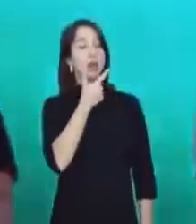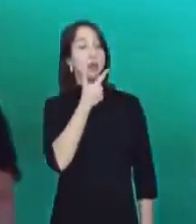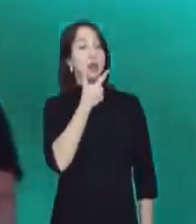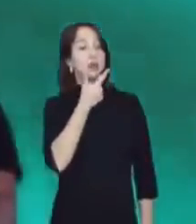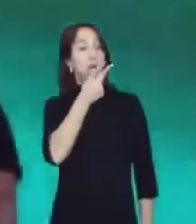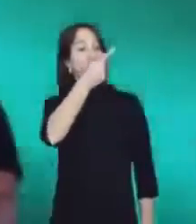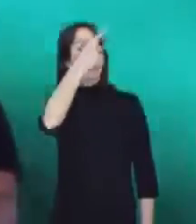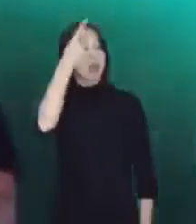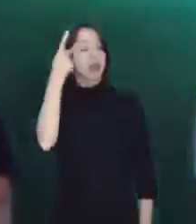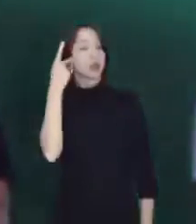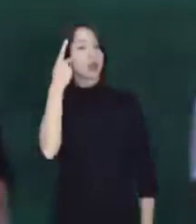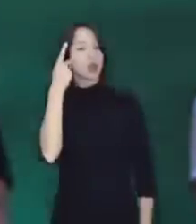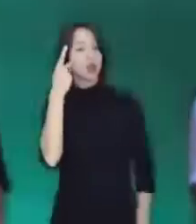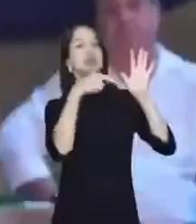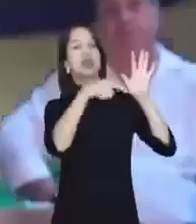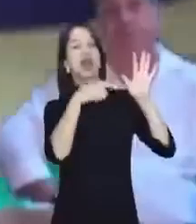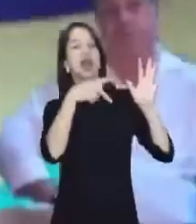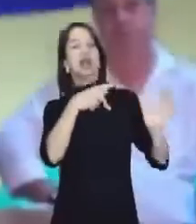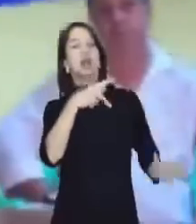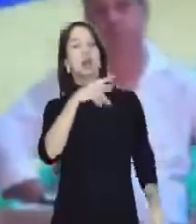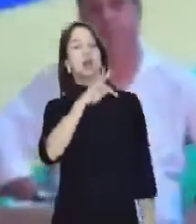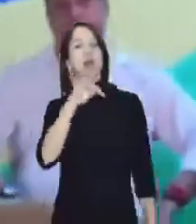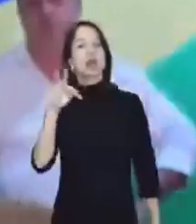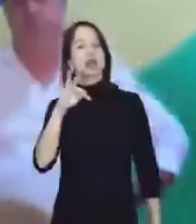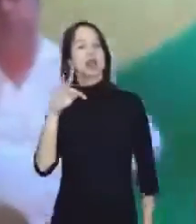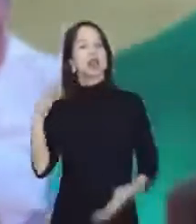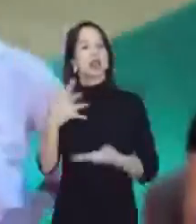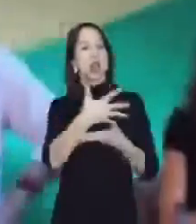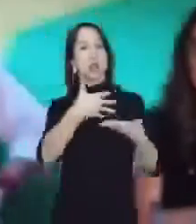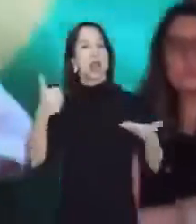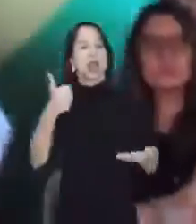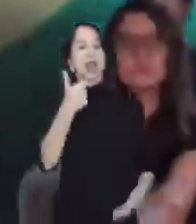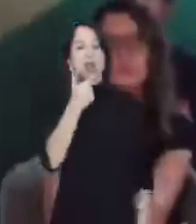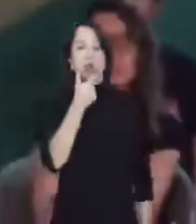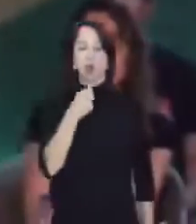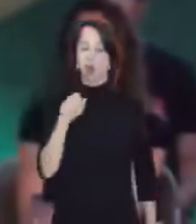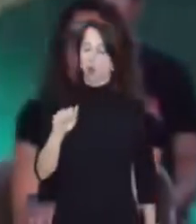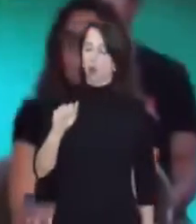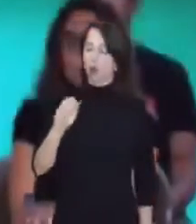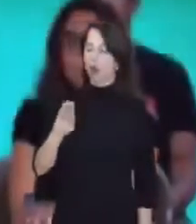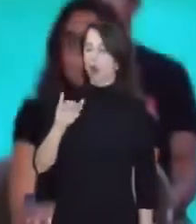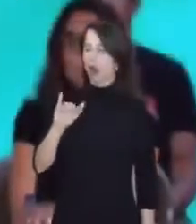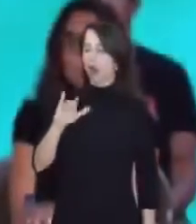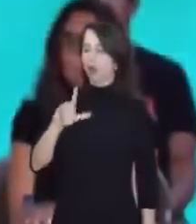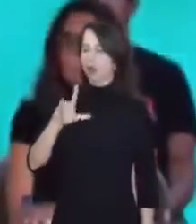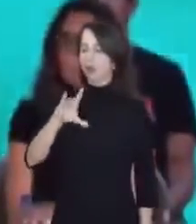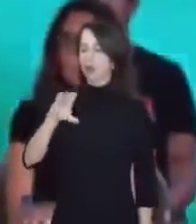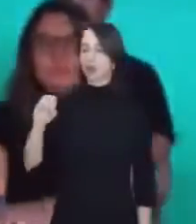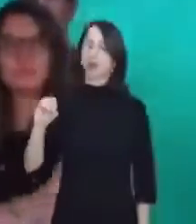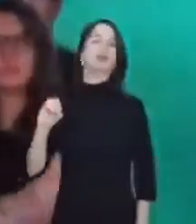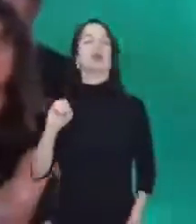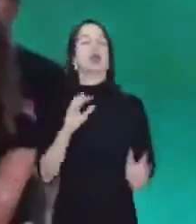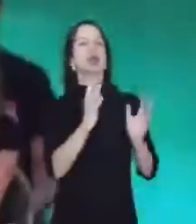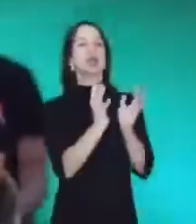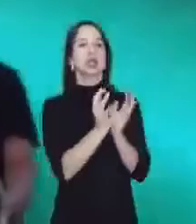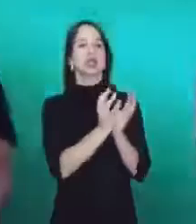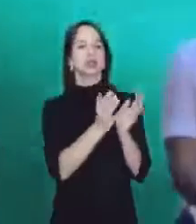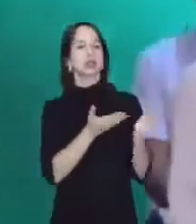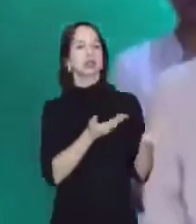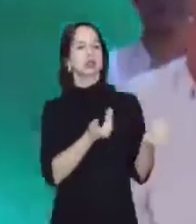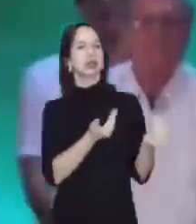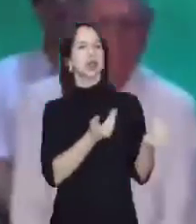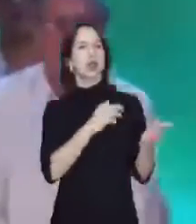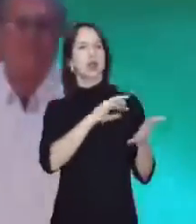sequestro do Abílio Diniz. Esses jovens, que tinham argentinos, tinham, sabe, gente da América Latina,